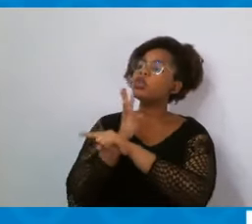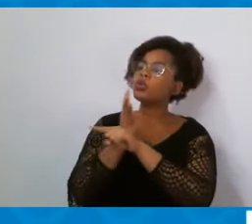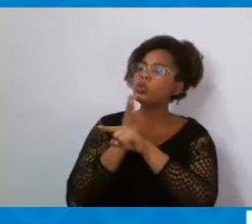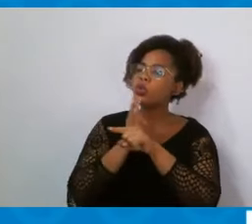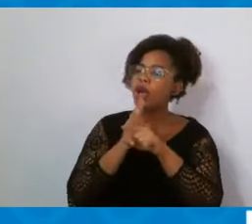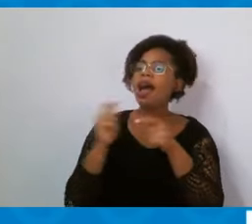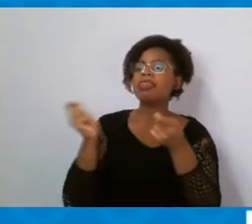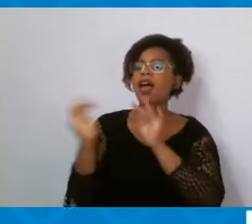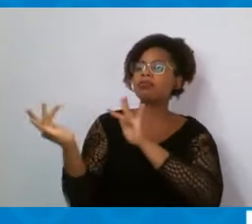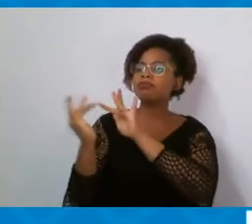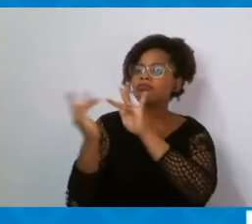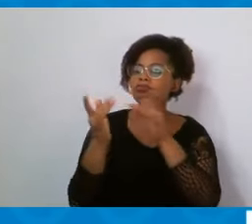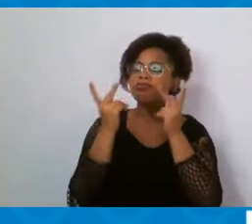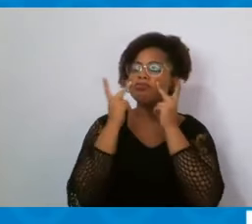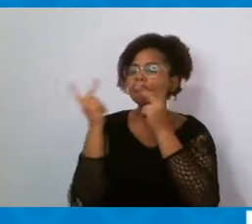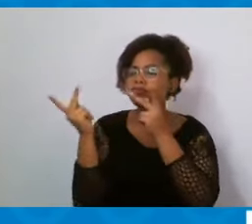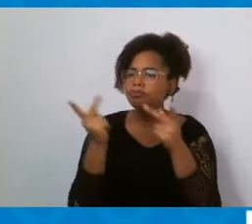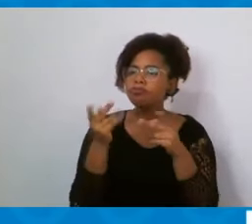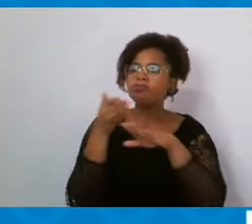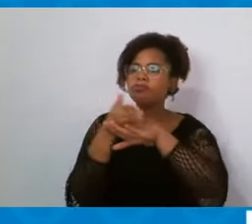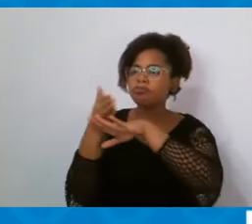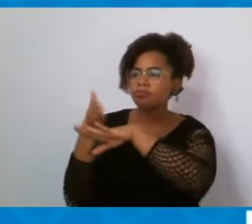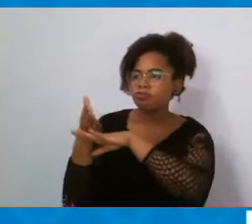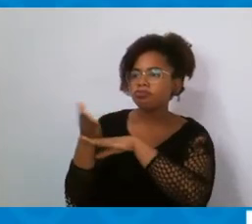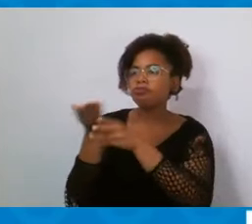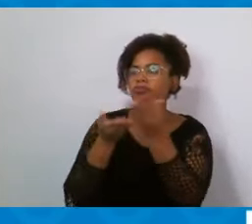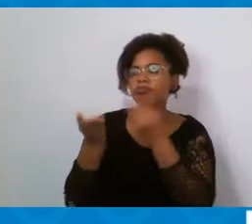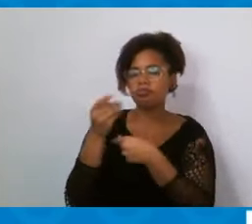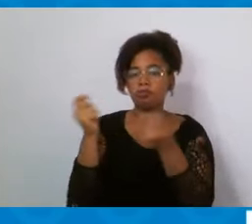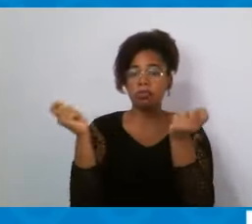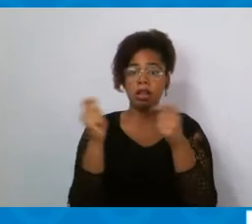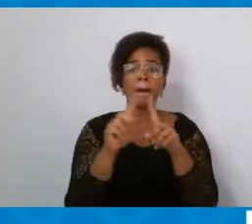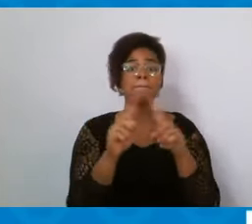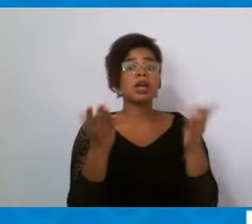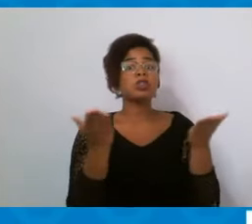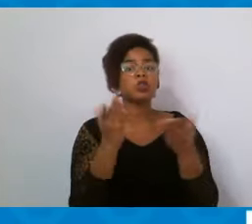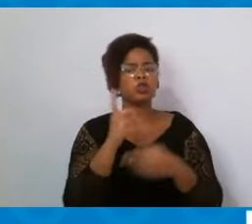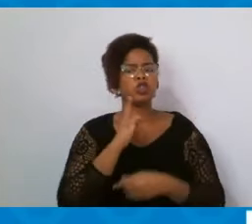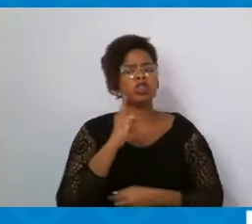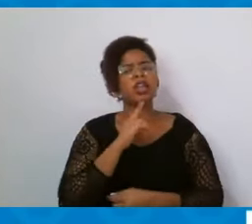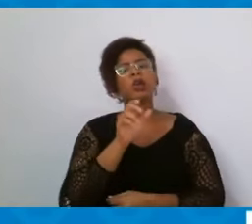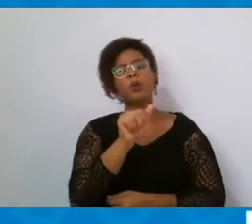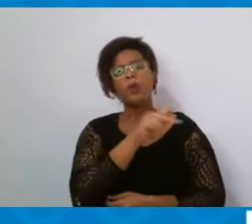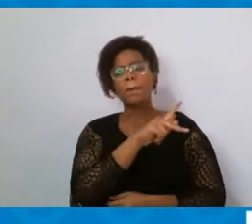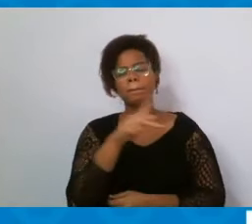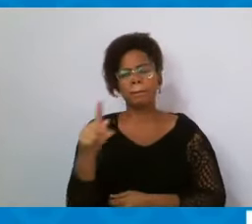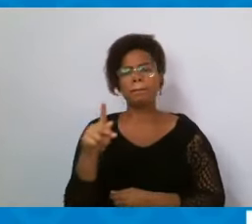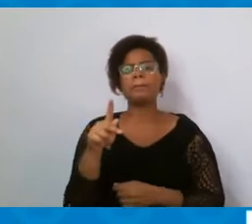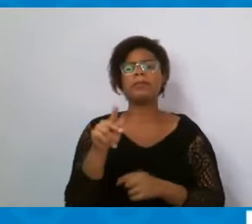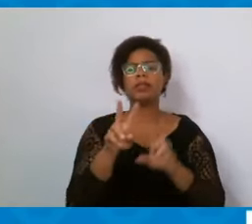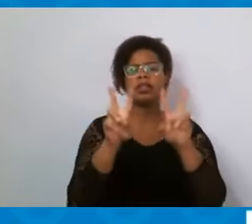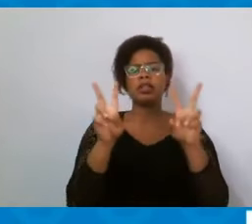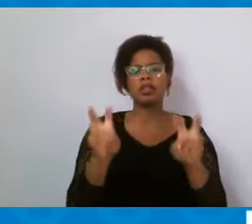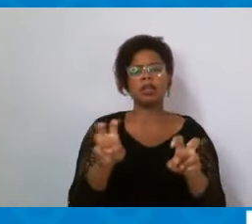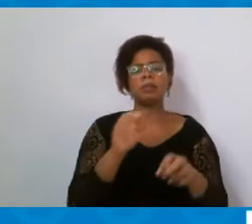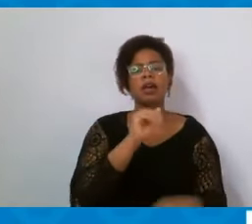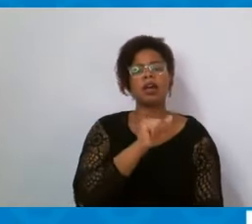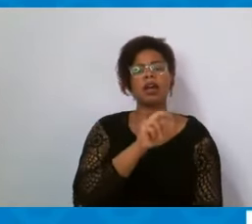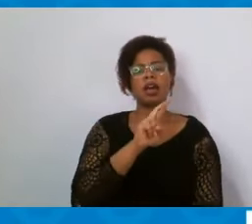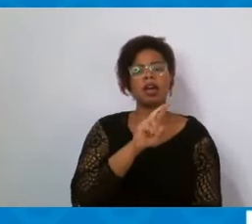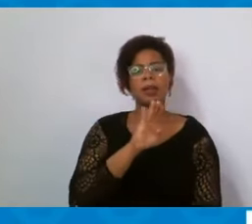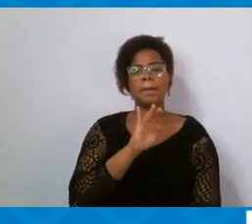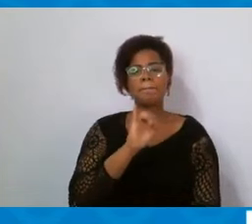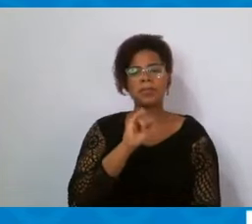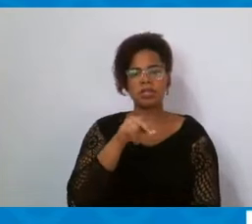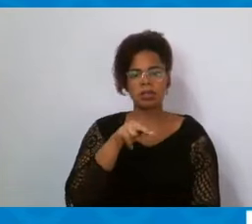pessoas chamado hoje Airbnb, é um aplicativo, talvez muitos conheçam, um aplicativo que reúne pessoas